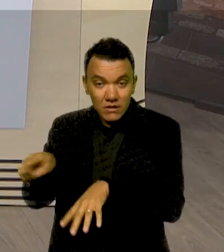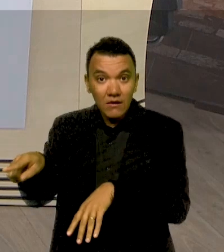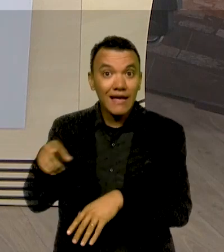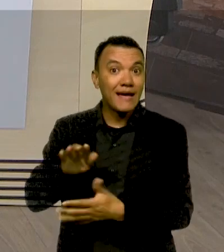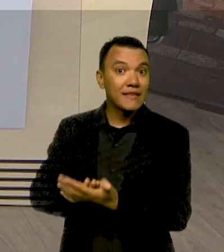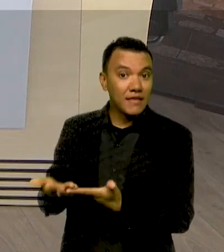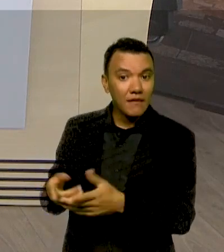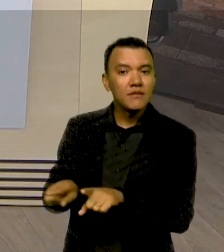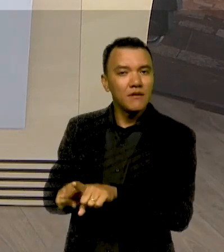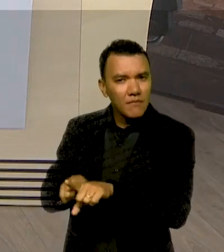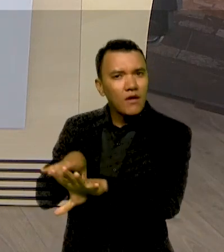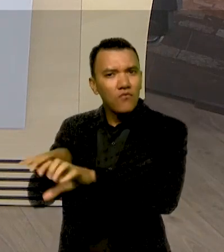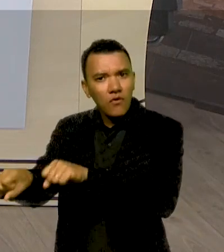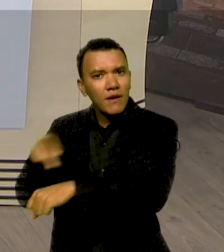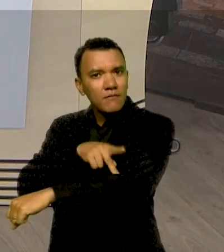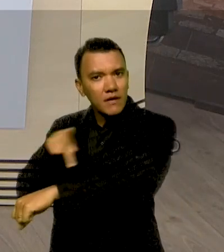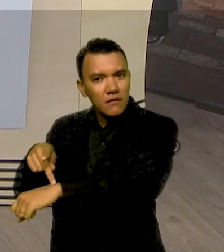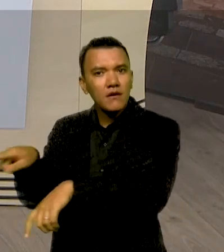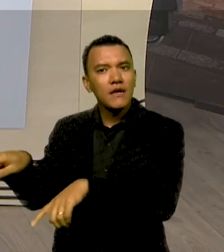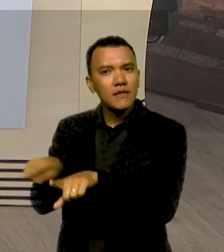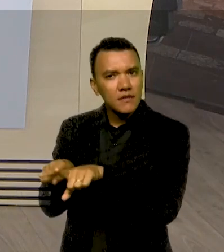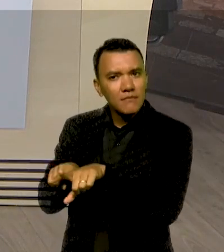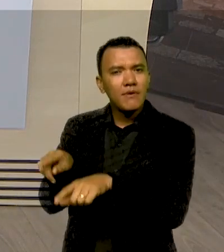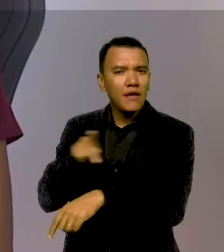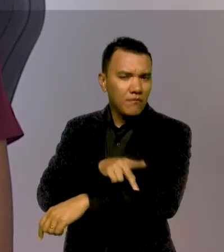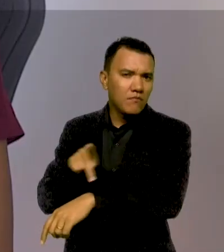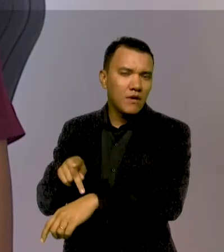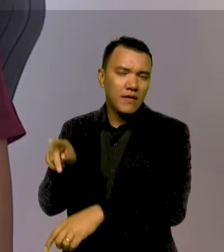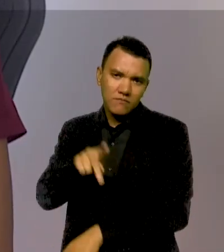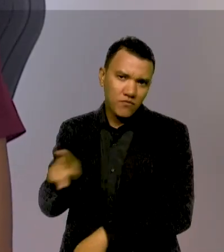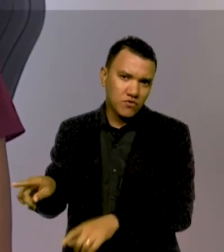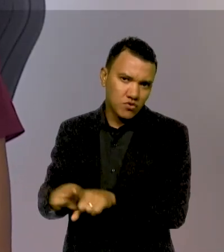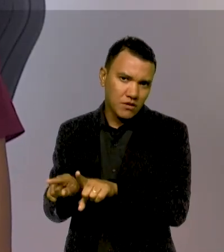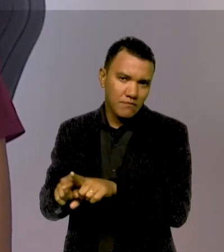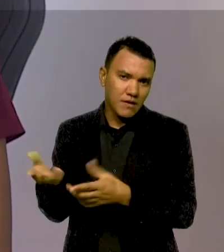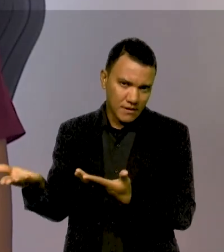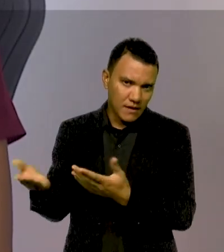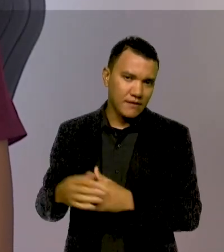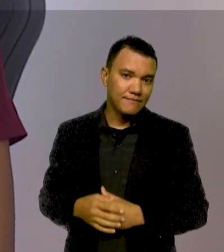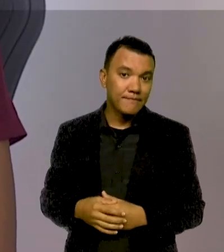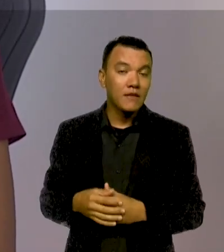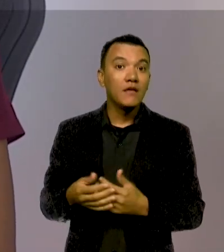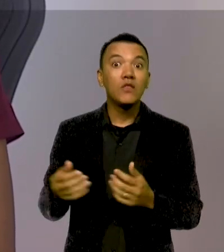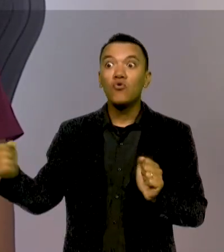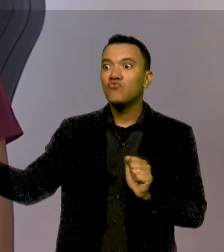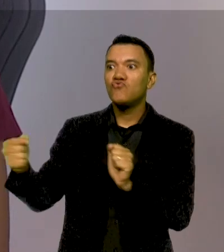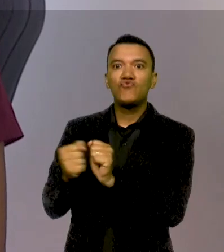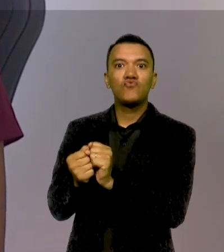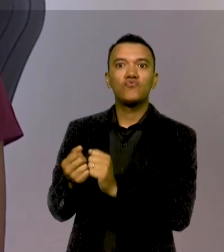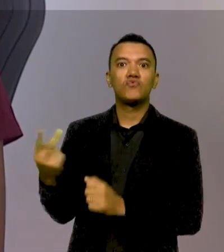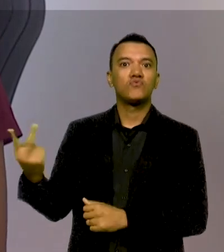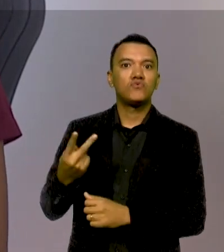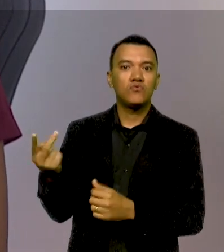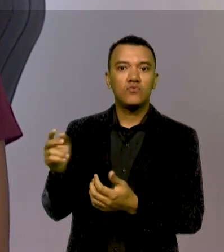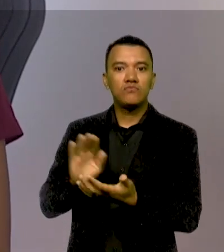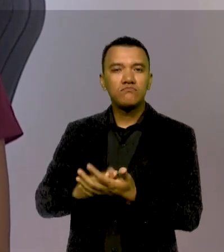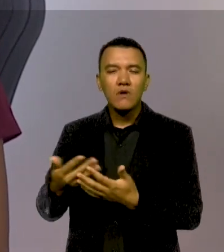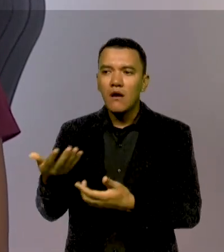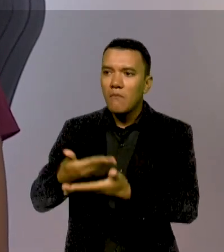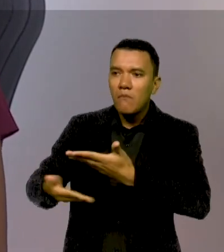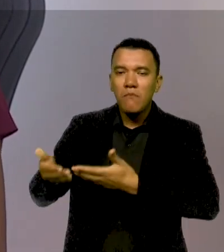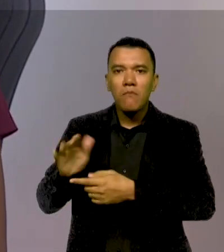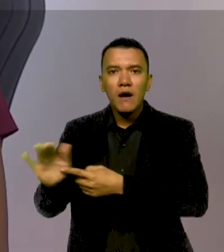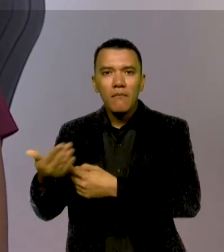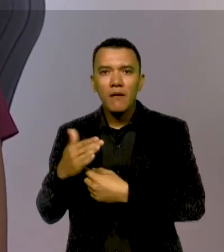então ele também é um professor. E aí esse trabalho conjunto, esse trabalho colaborativo, eles têm